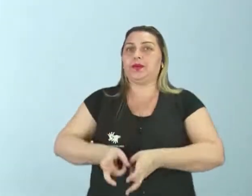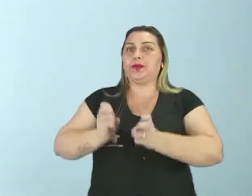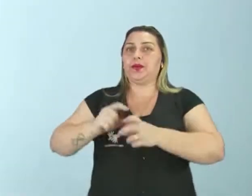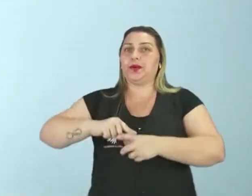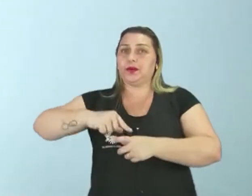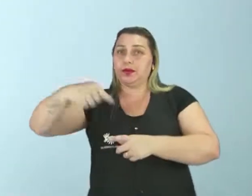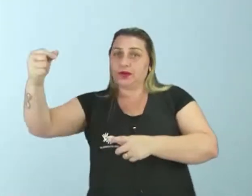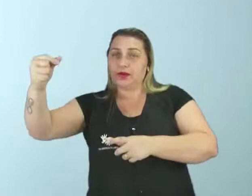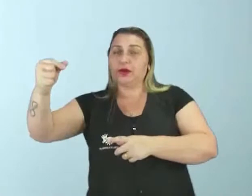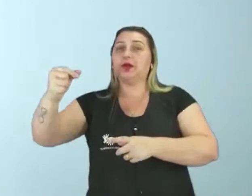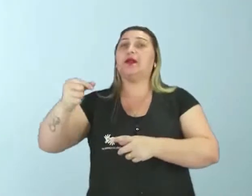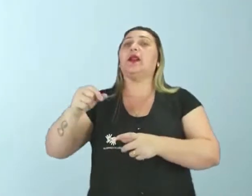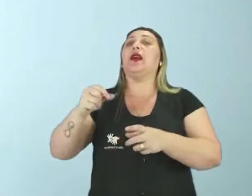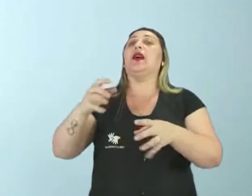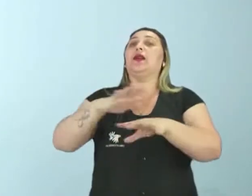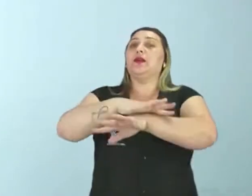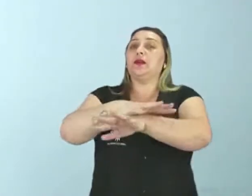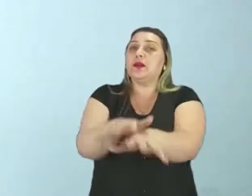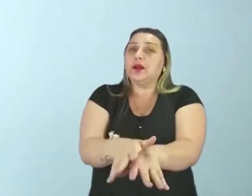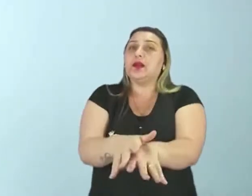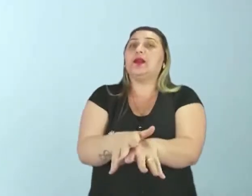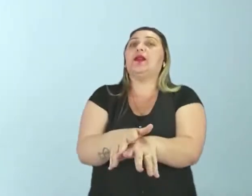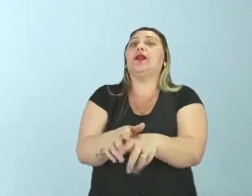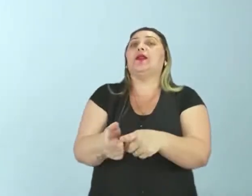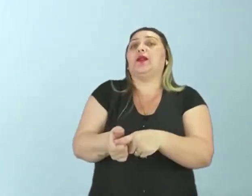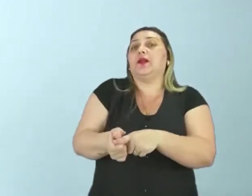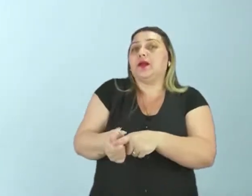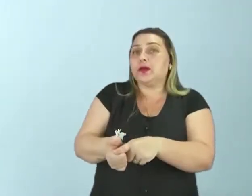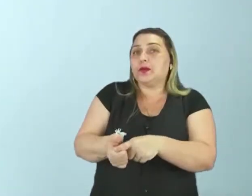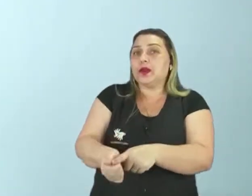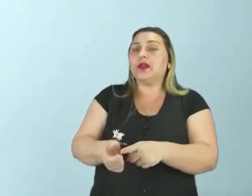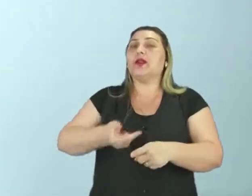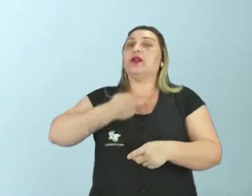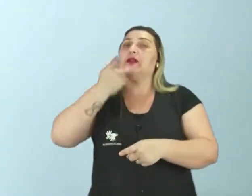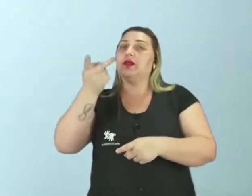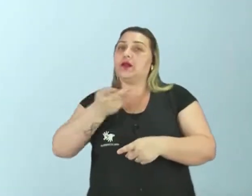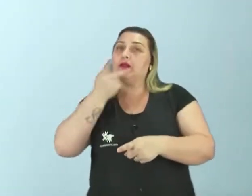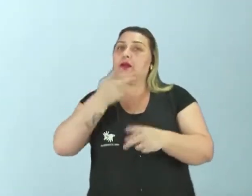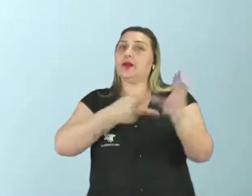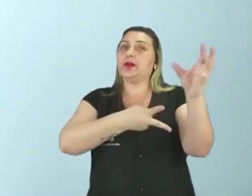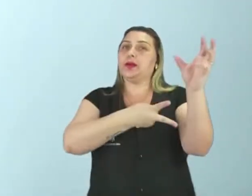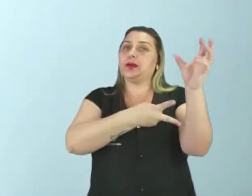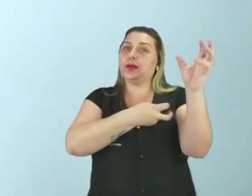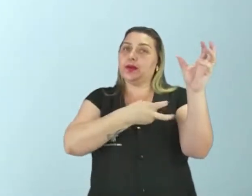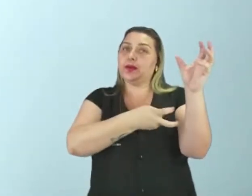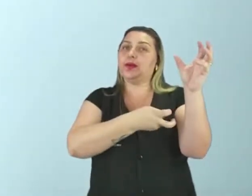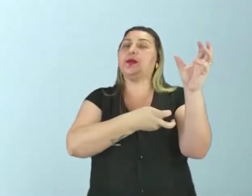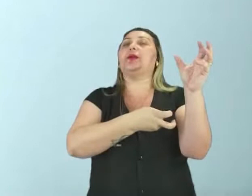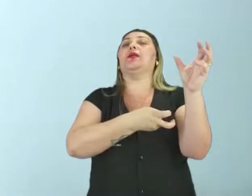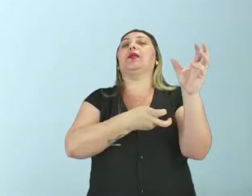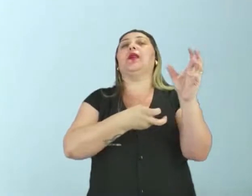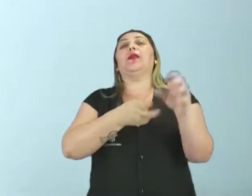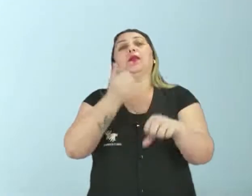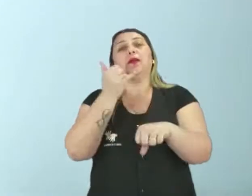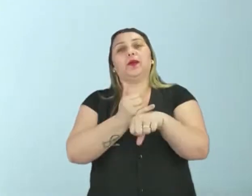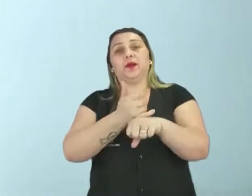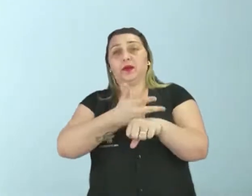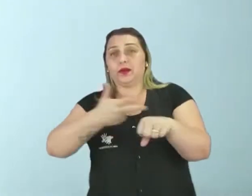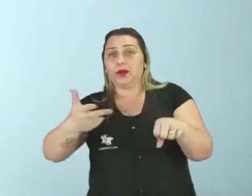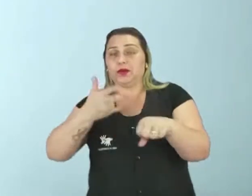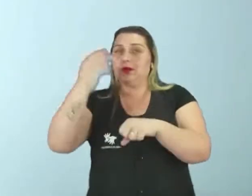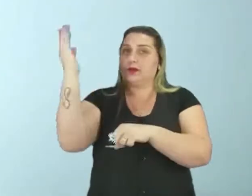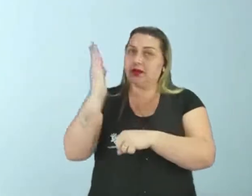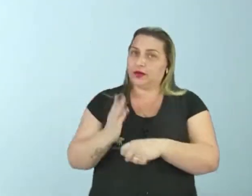produtos. A soja é um deles, o milho. E quando nós falamos de extrativismo, o mineral, por exemplo, o